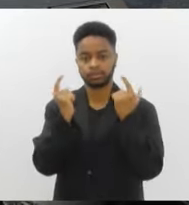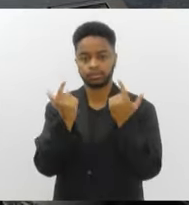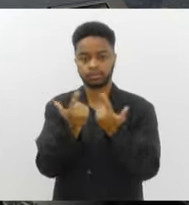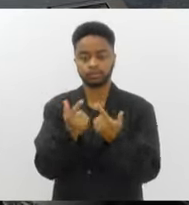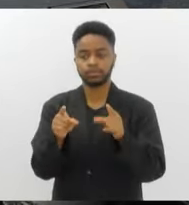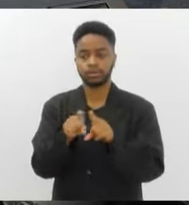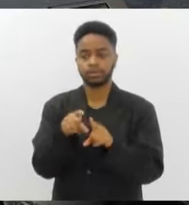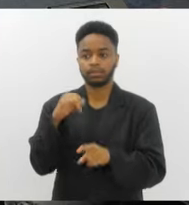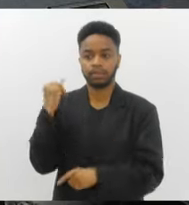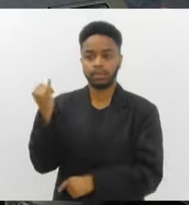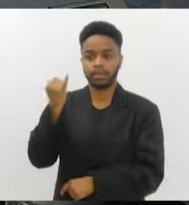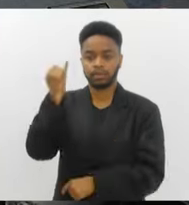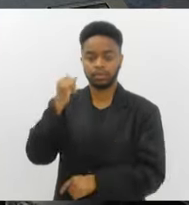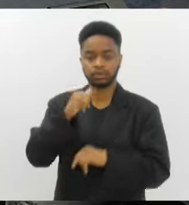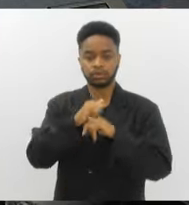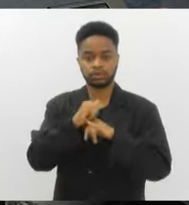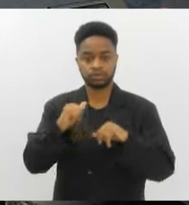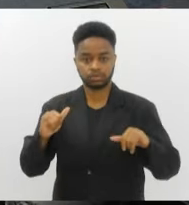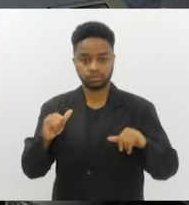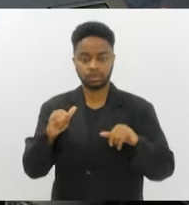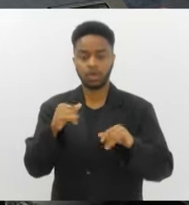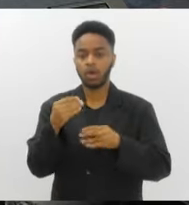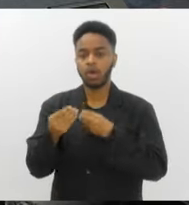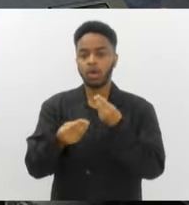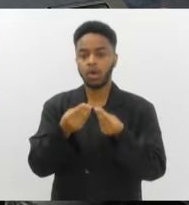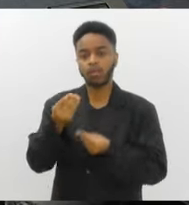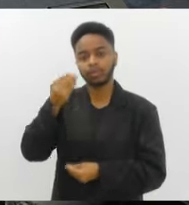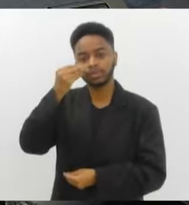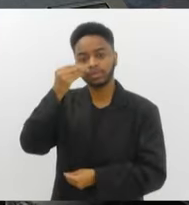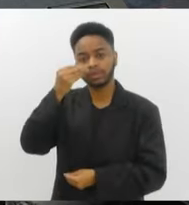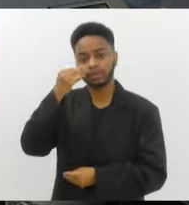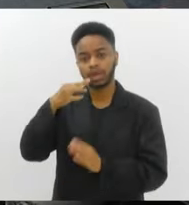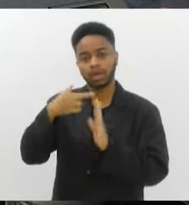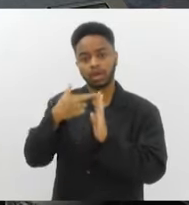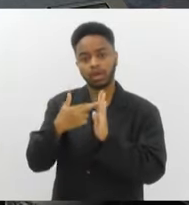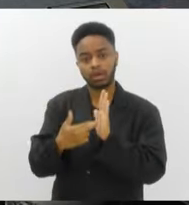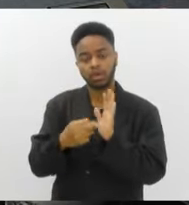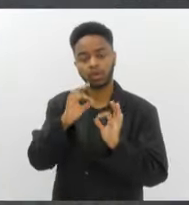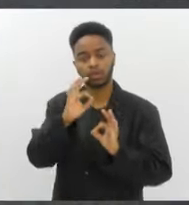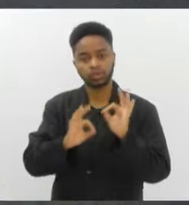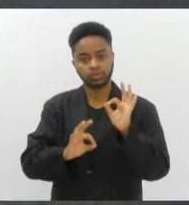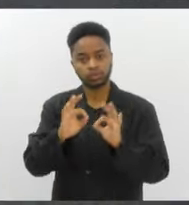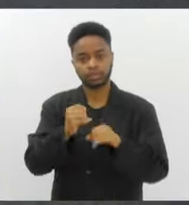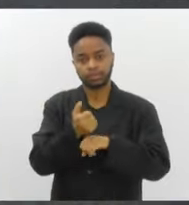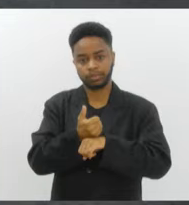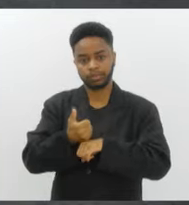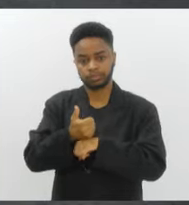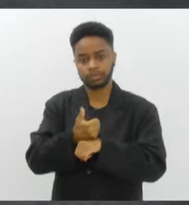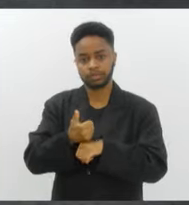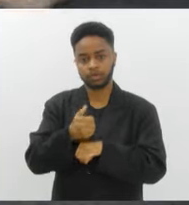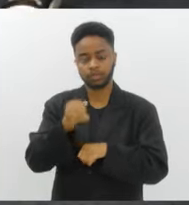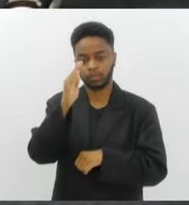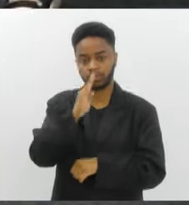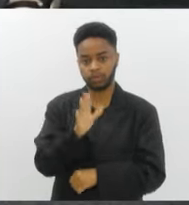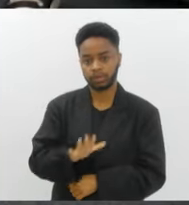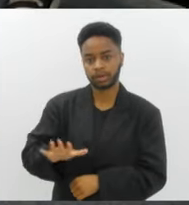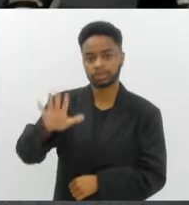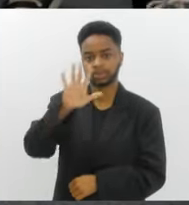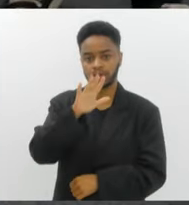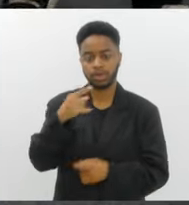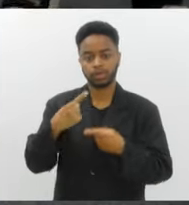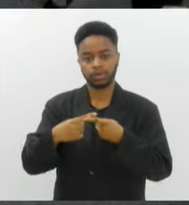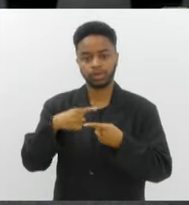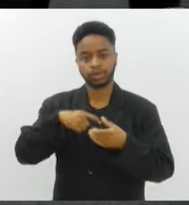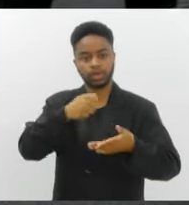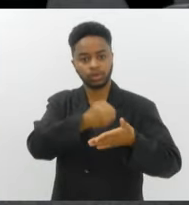muito importante dizer da tentativa de regulamentação dessas profissionais no âmbito nacional. Essa é uma